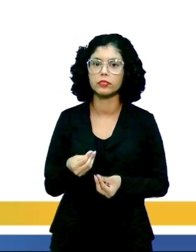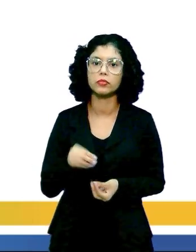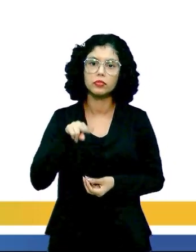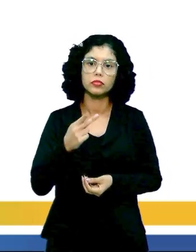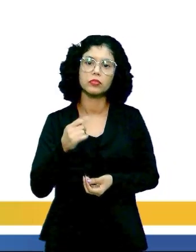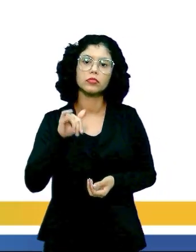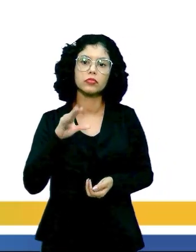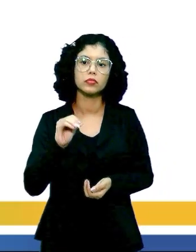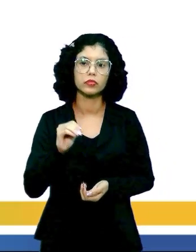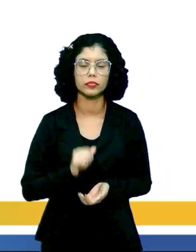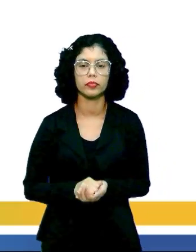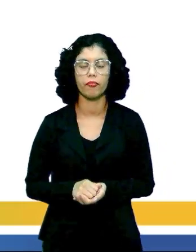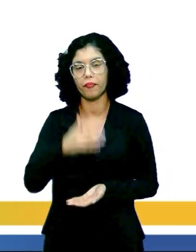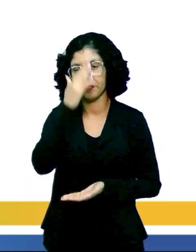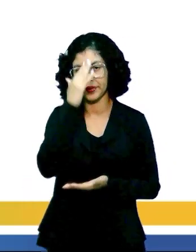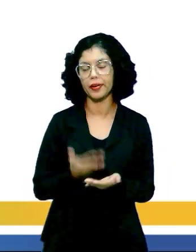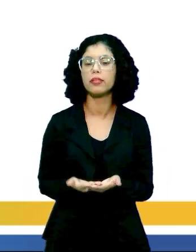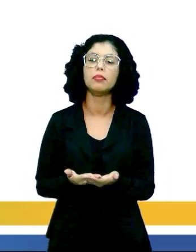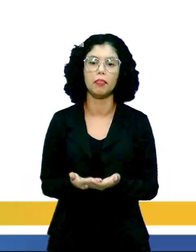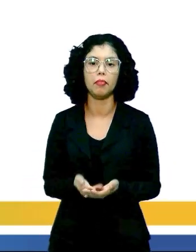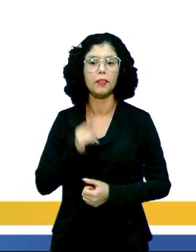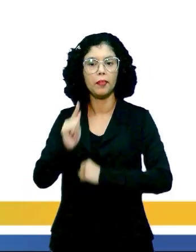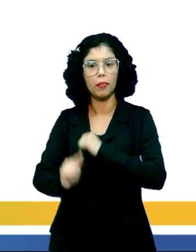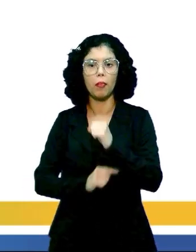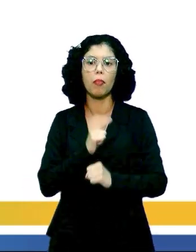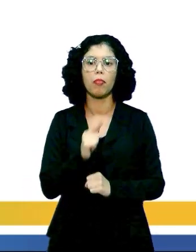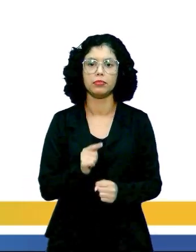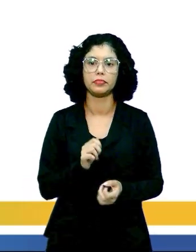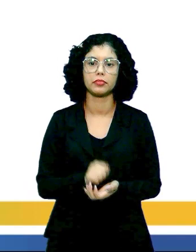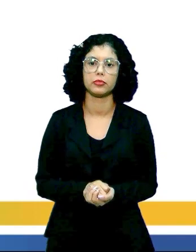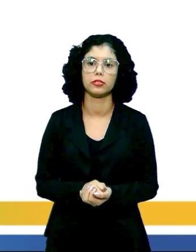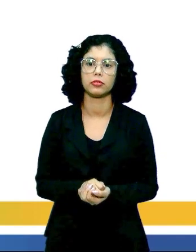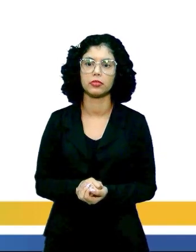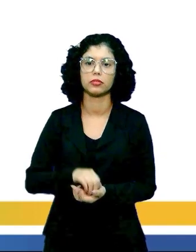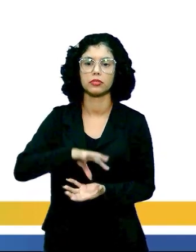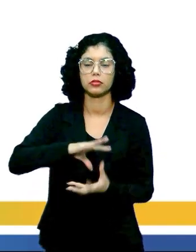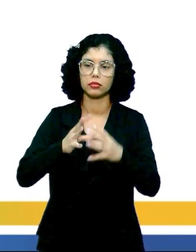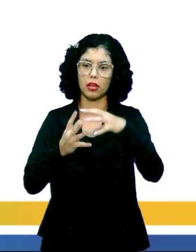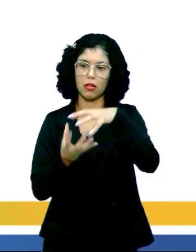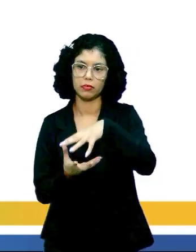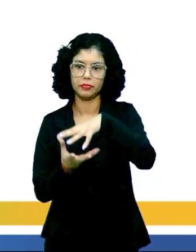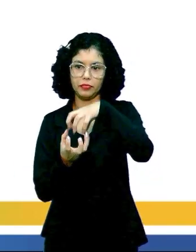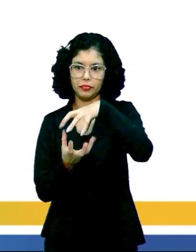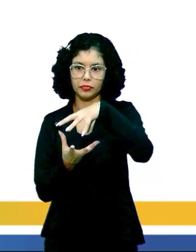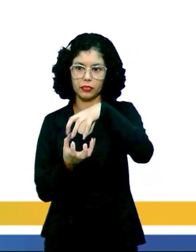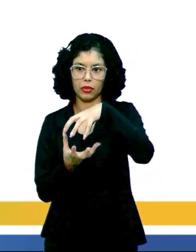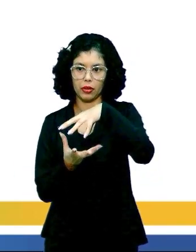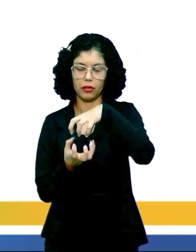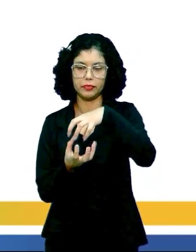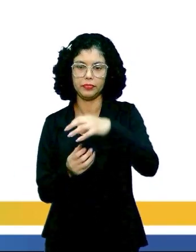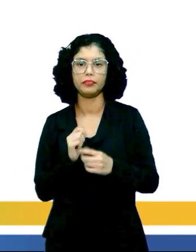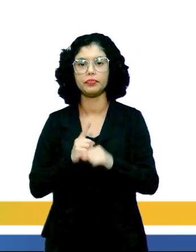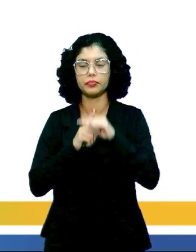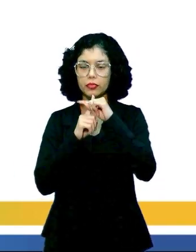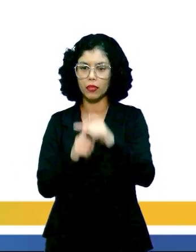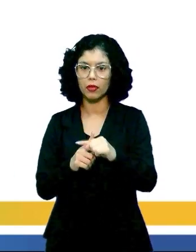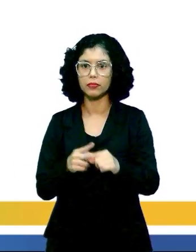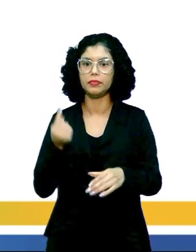passas? Thomson acreditava que o átomo ele é uma esfera maciça carregada